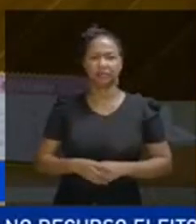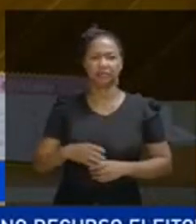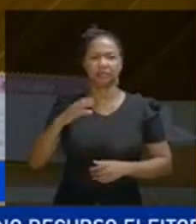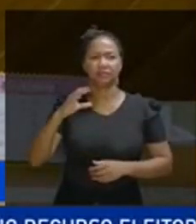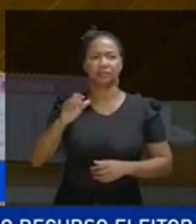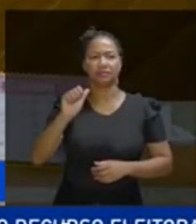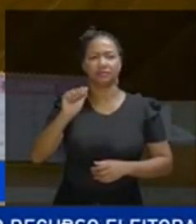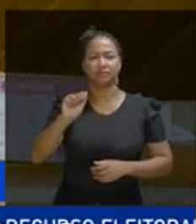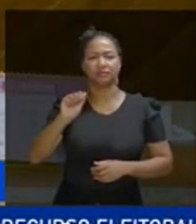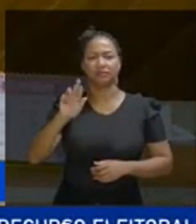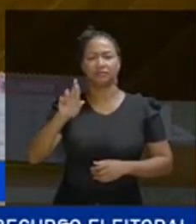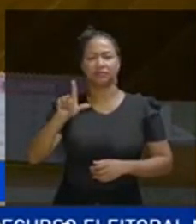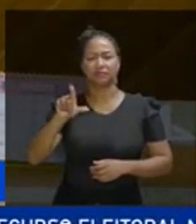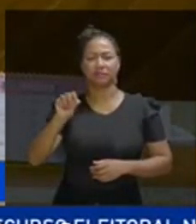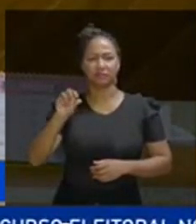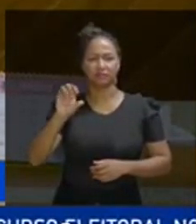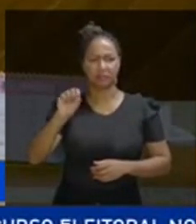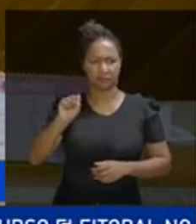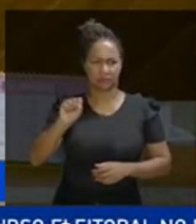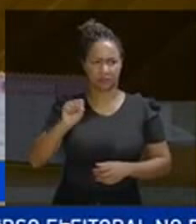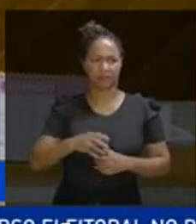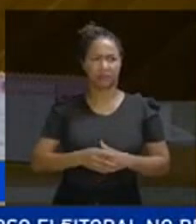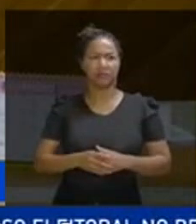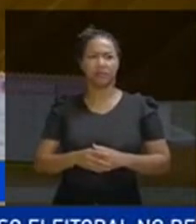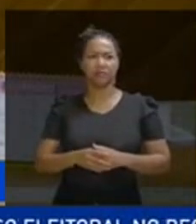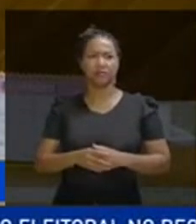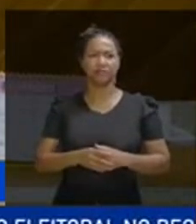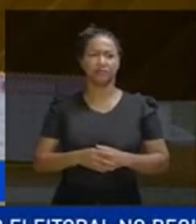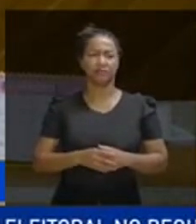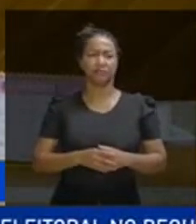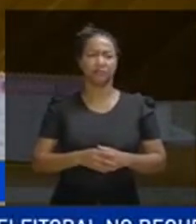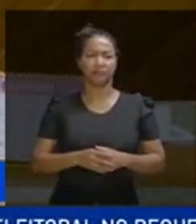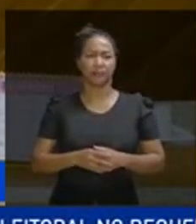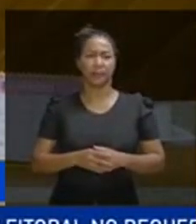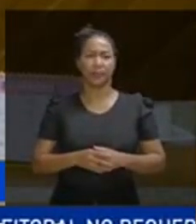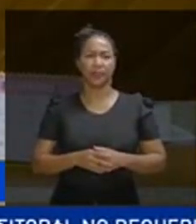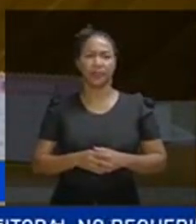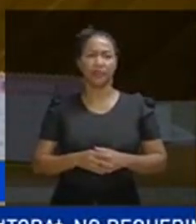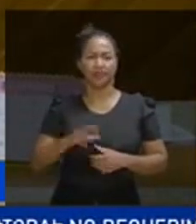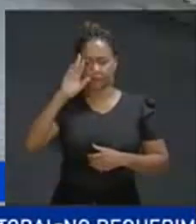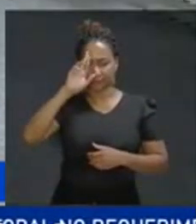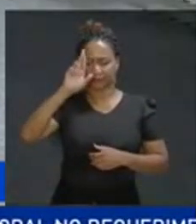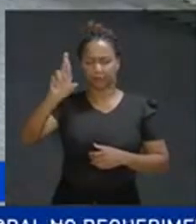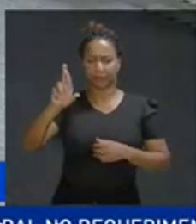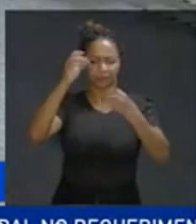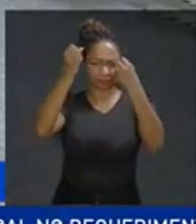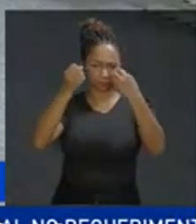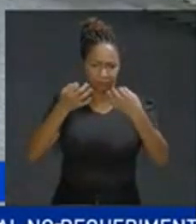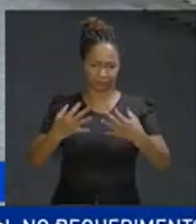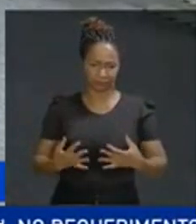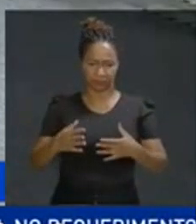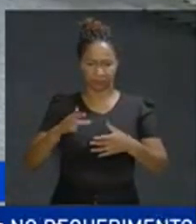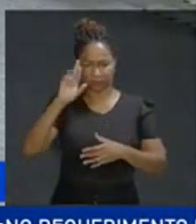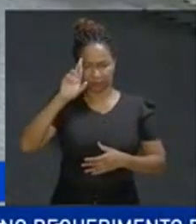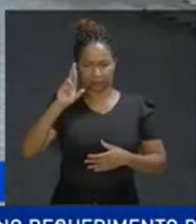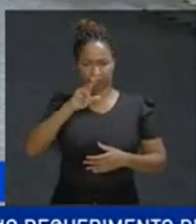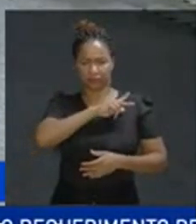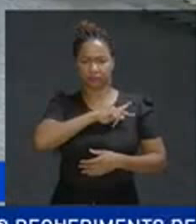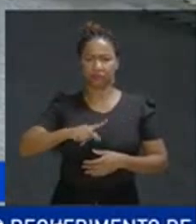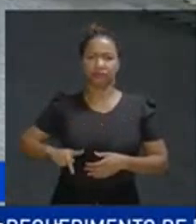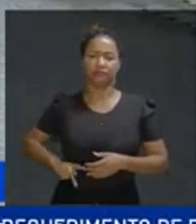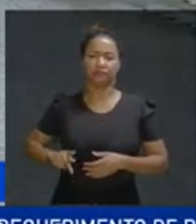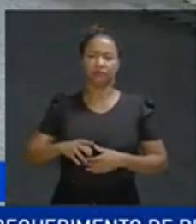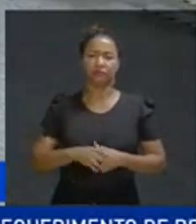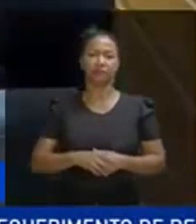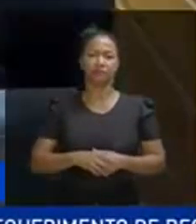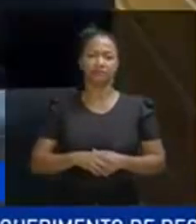Carlos Fernando, Paola Santos, Rivaldo Valente, Carlos Storck e Anselmo Gonçalves. Embargo de declaração no recurso eleitoral no requerimento de